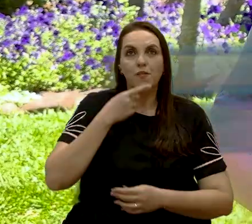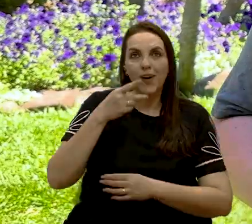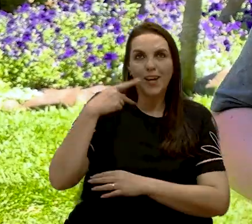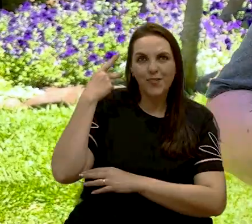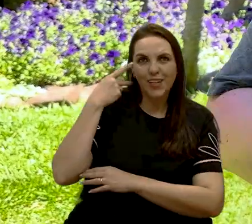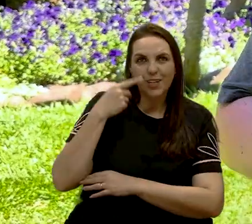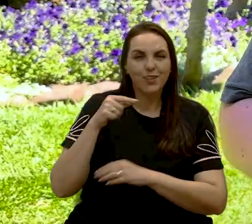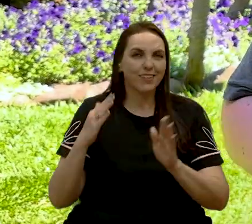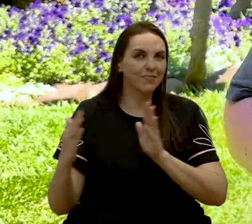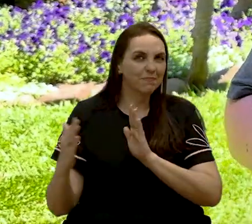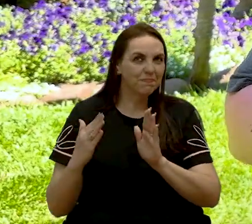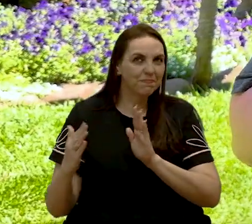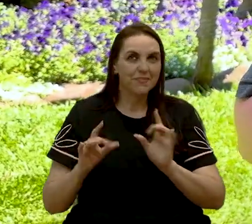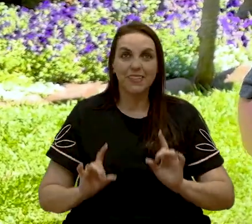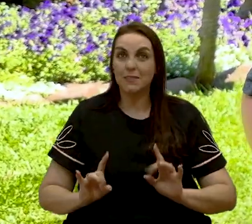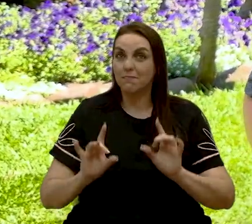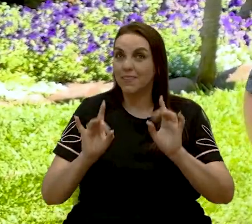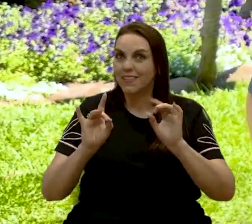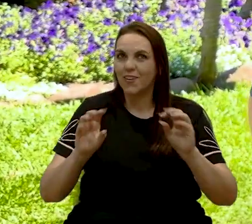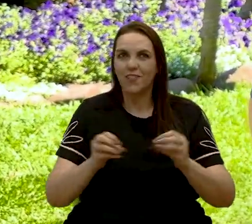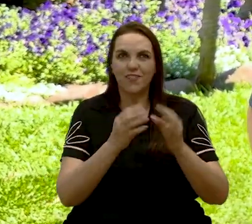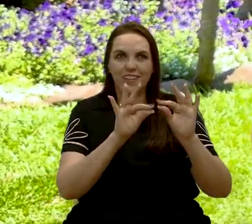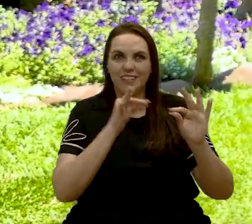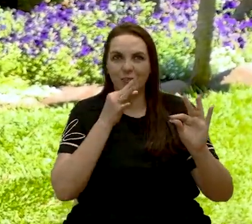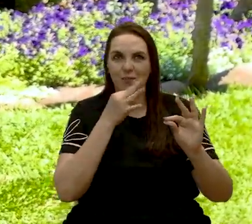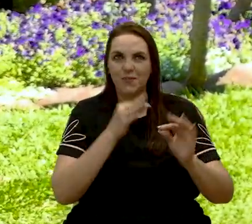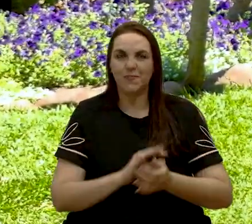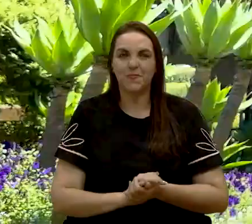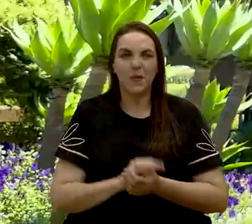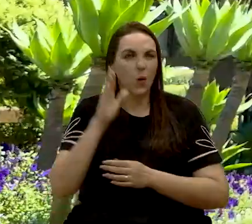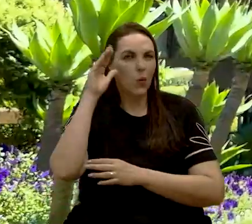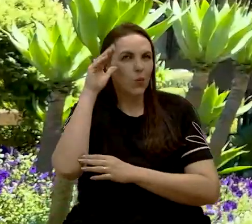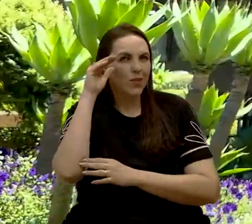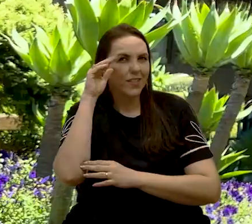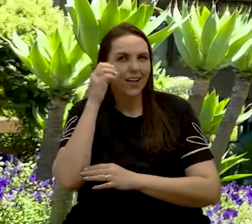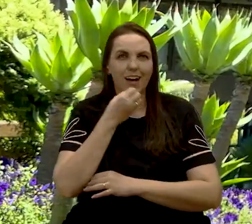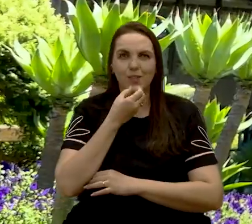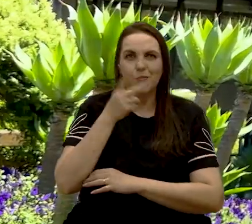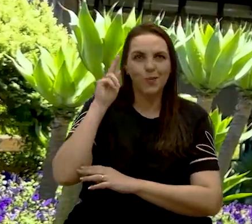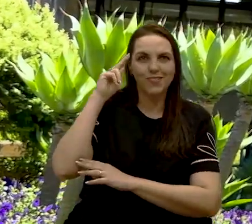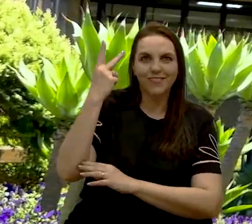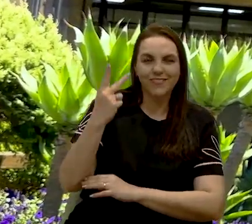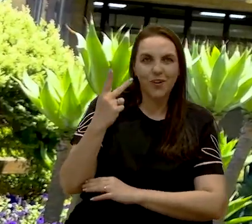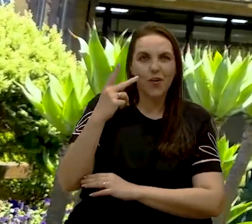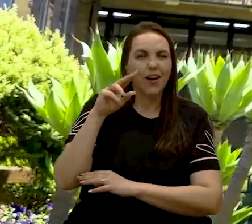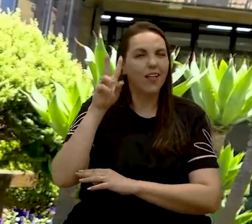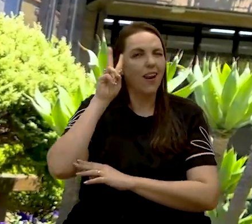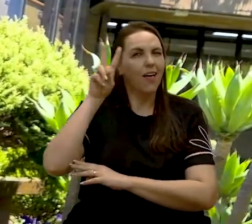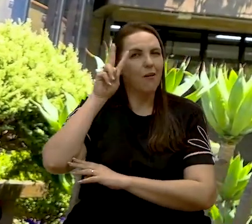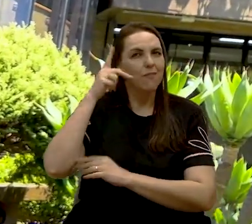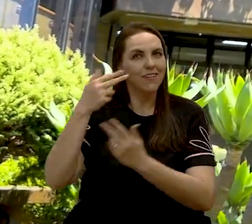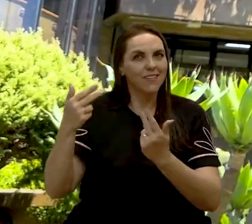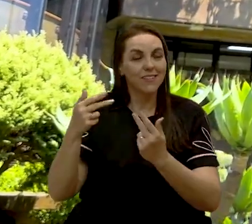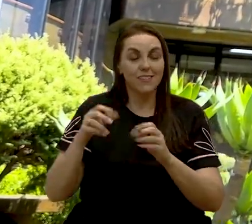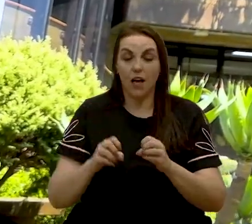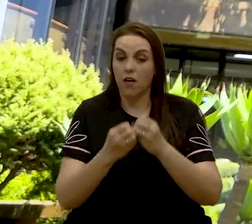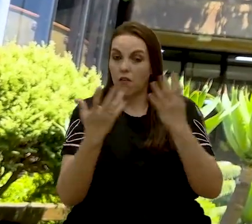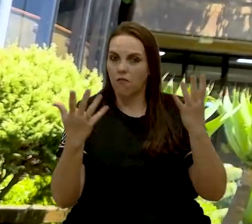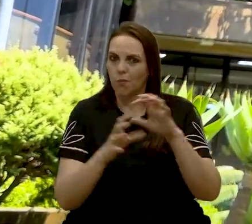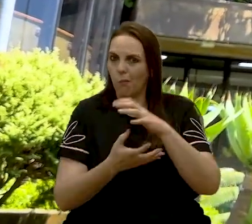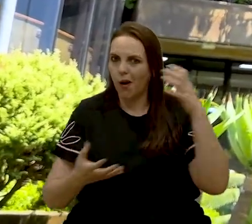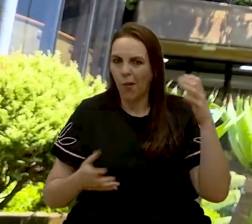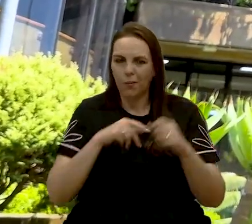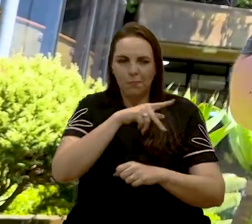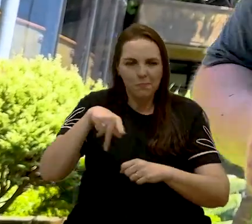O Fala Vereador desta temporada é especial Festa da Uva. Curiosidades, boas histórias e memórias deste que é um dos